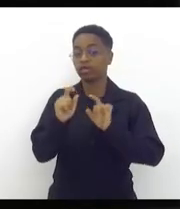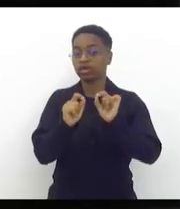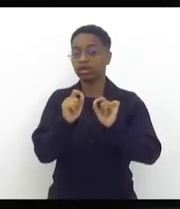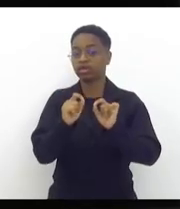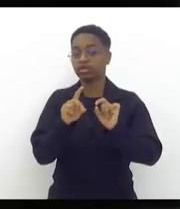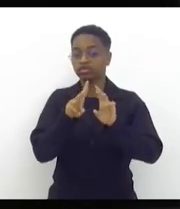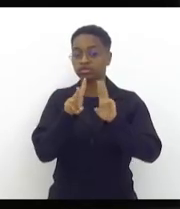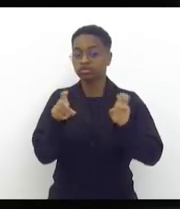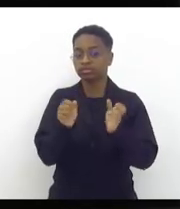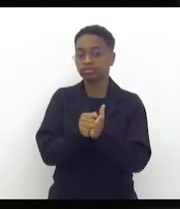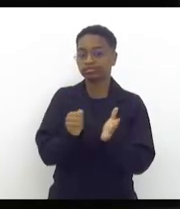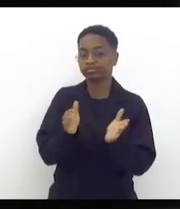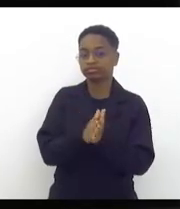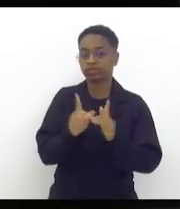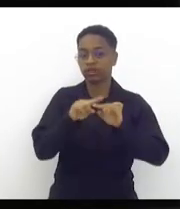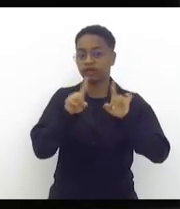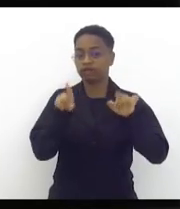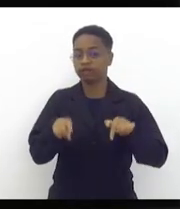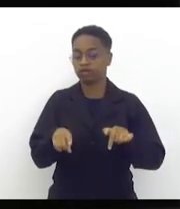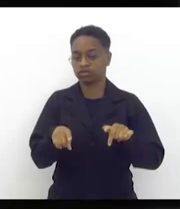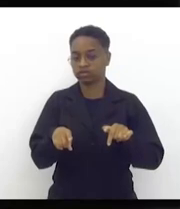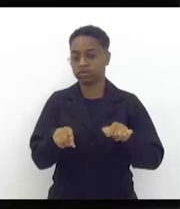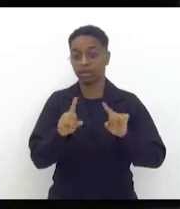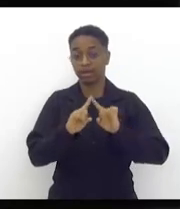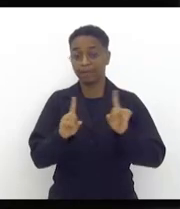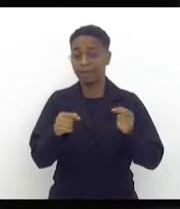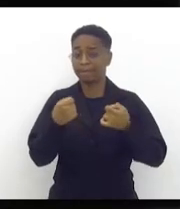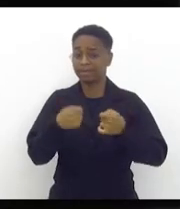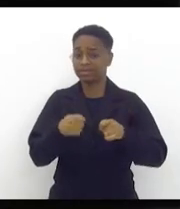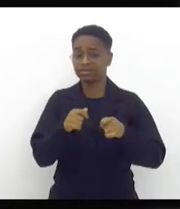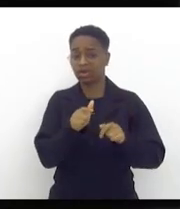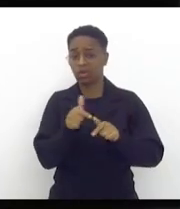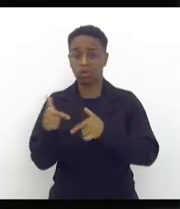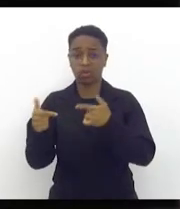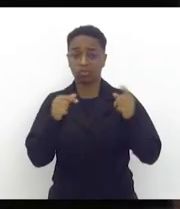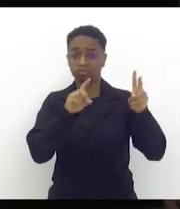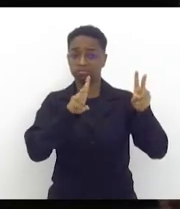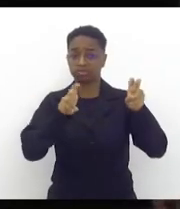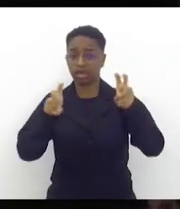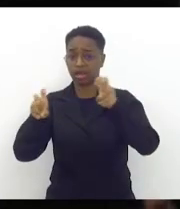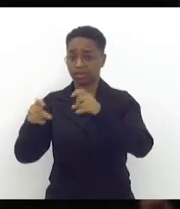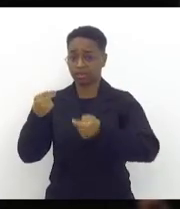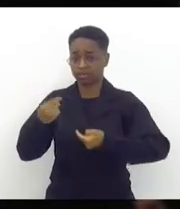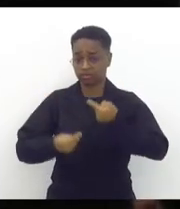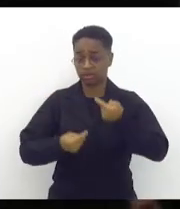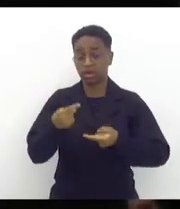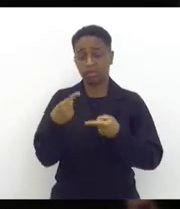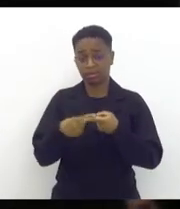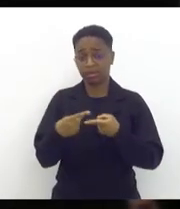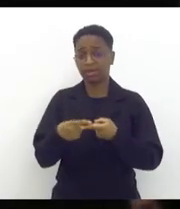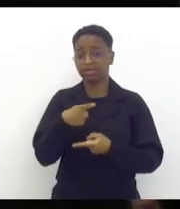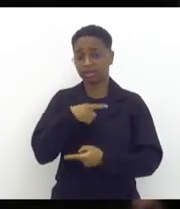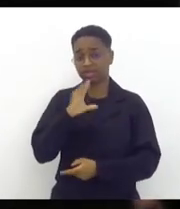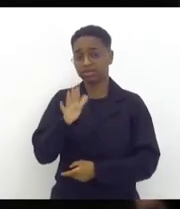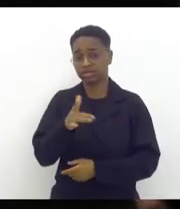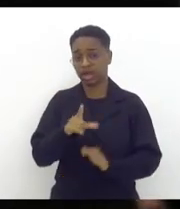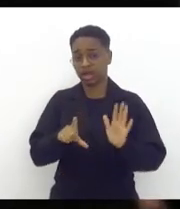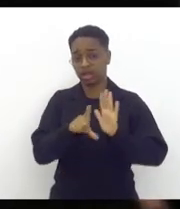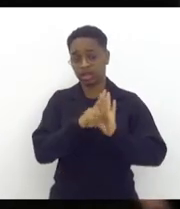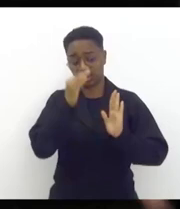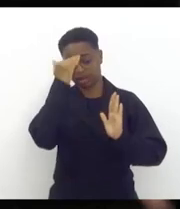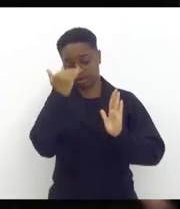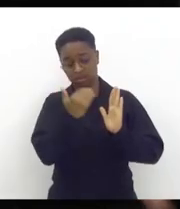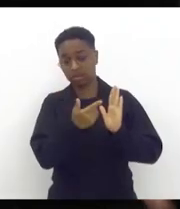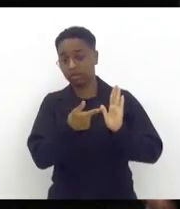de servidor, quando deveria tratar de outras questões, mesmo porque nós já temos uma lei